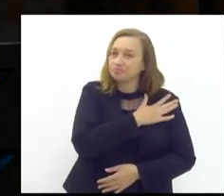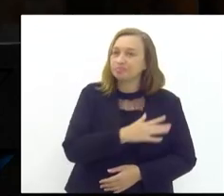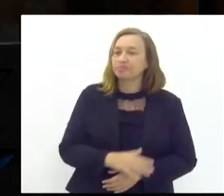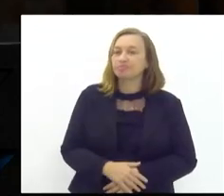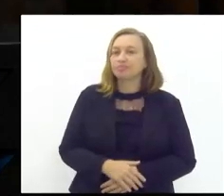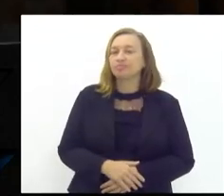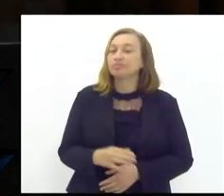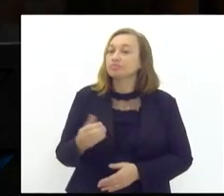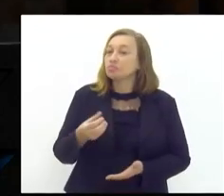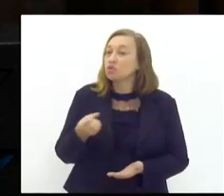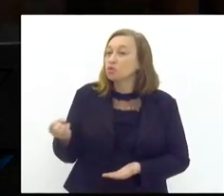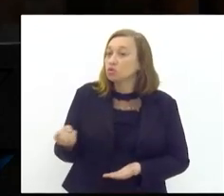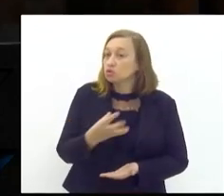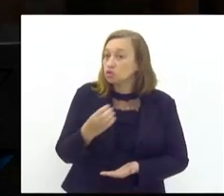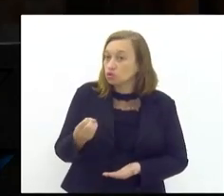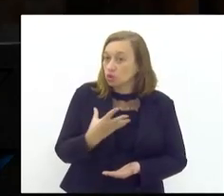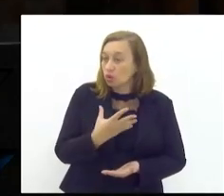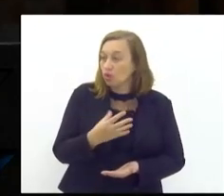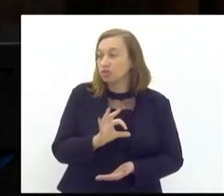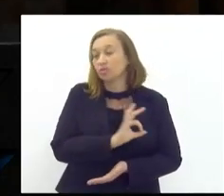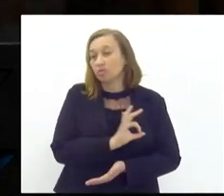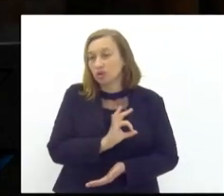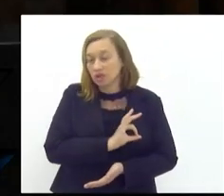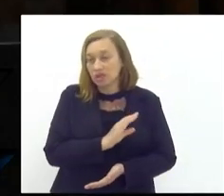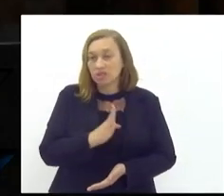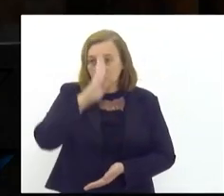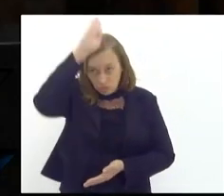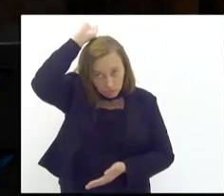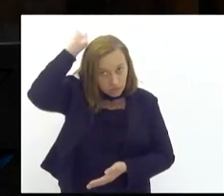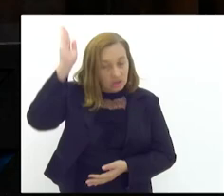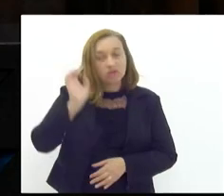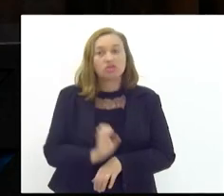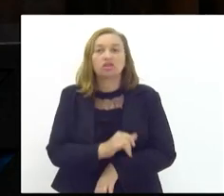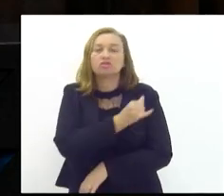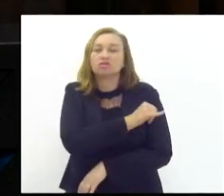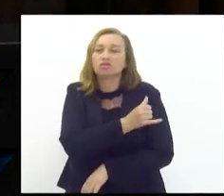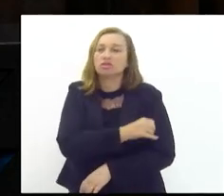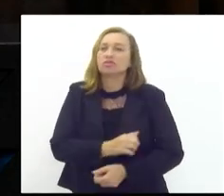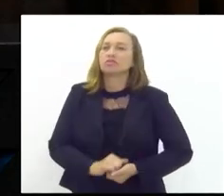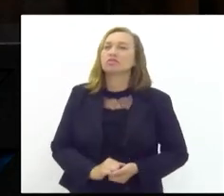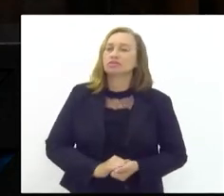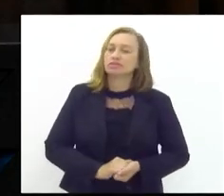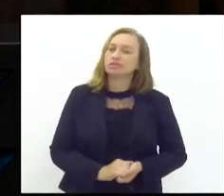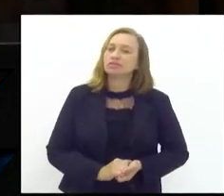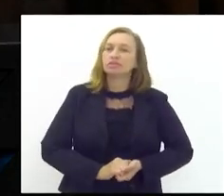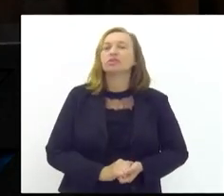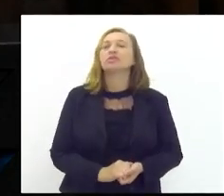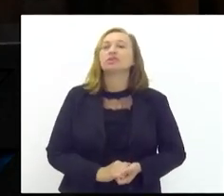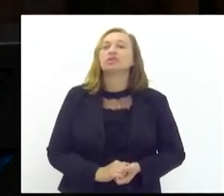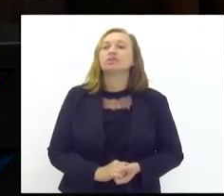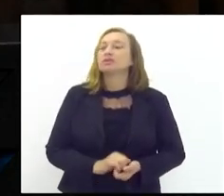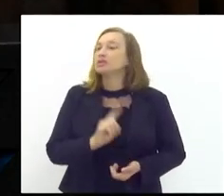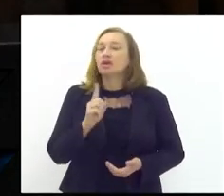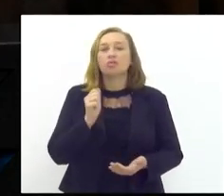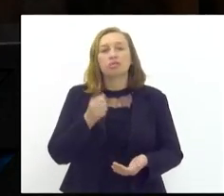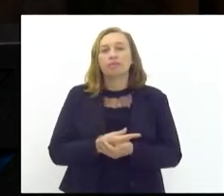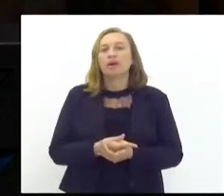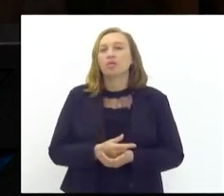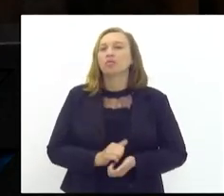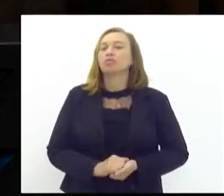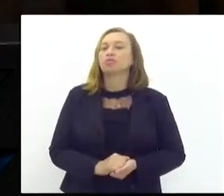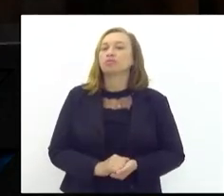veteranos veteranos da polícia e dos Bombeiros Militares do Estado do Rio de Janeiro deu calote